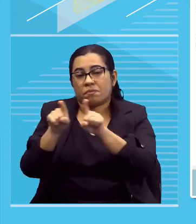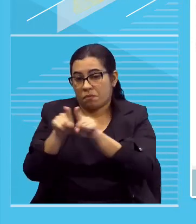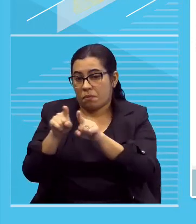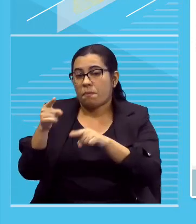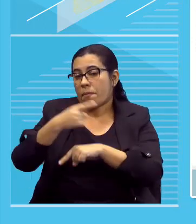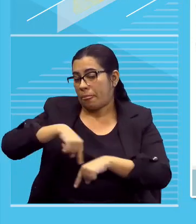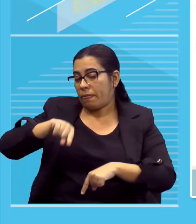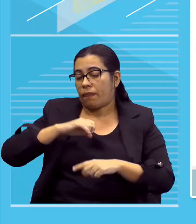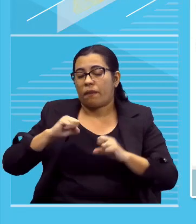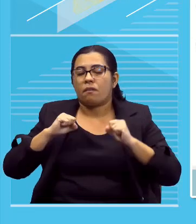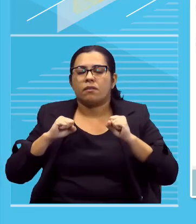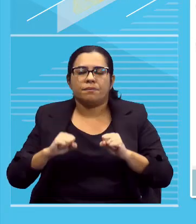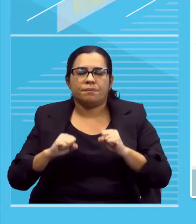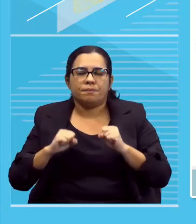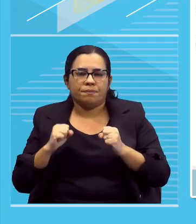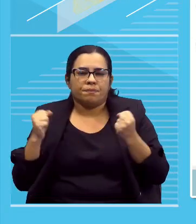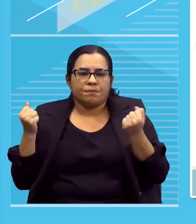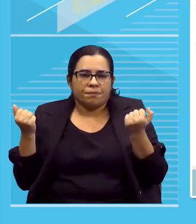que a gente pode citar